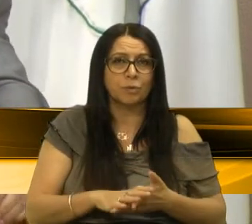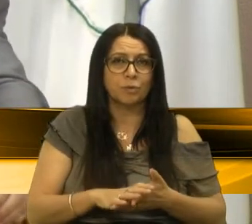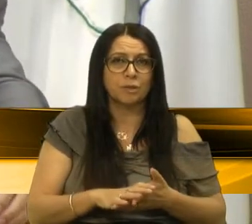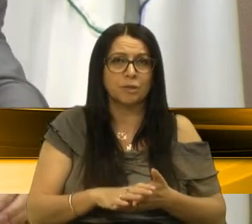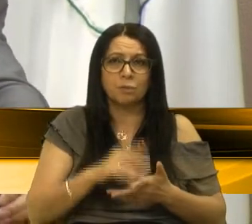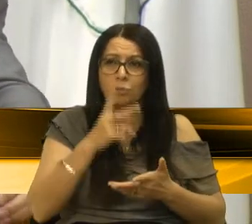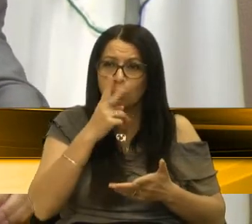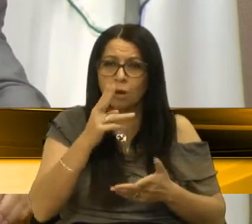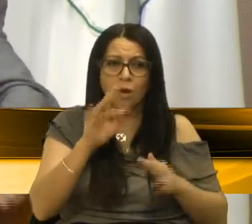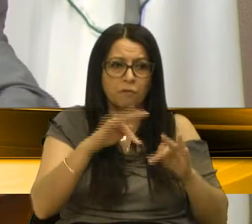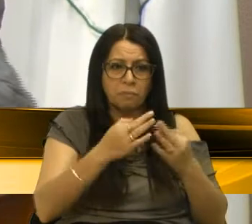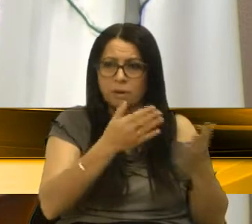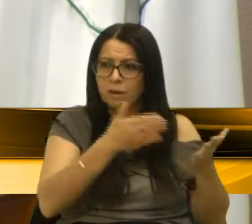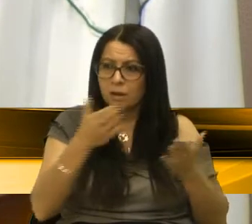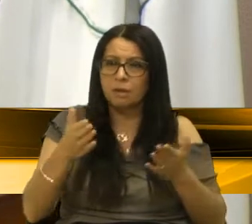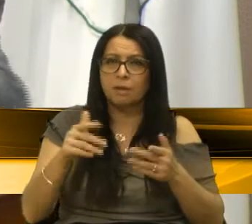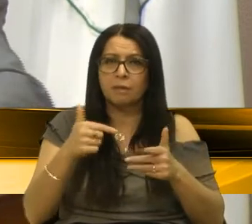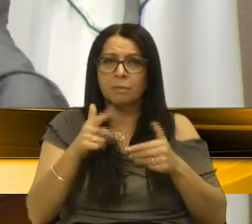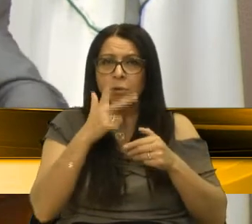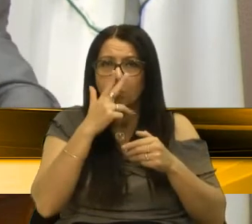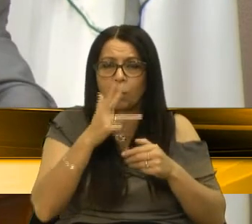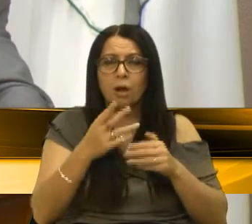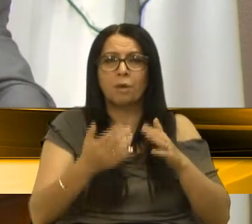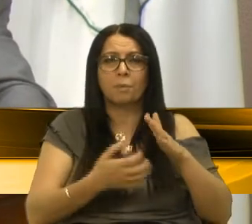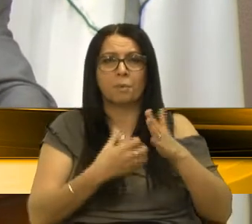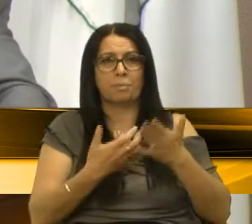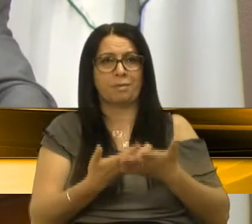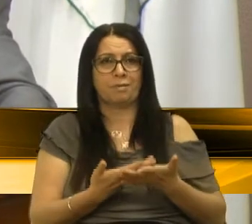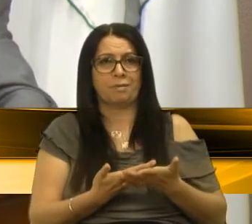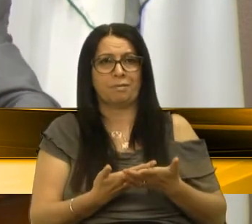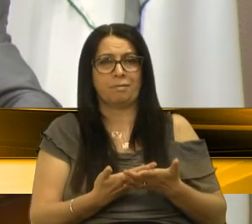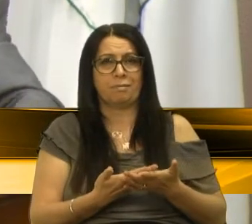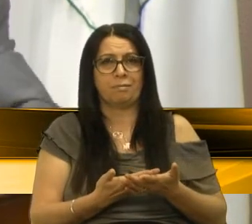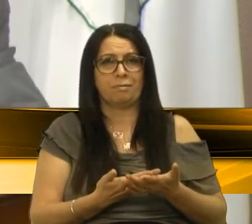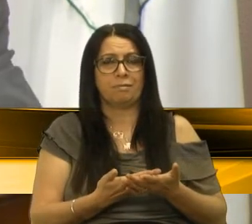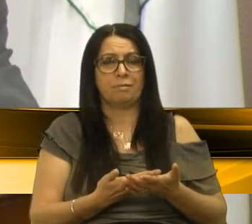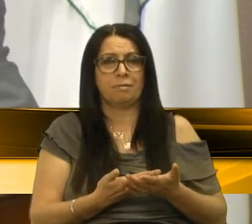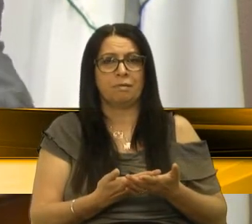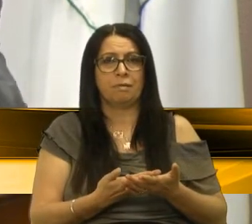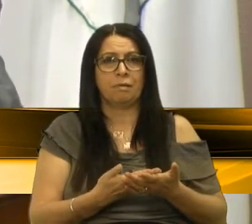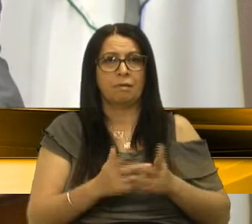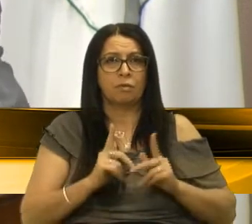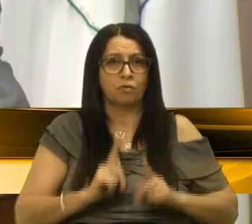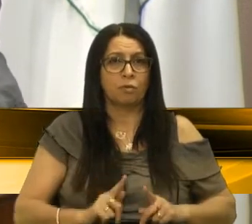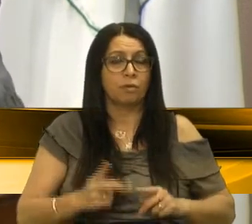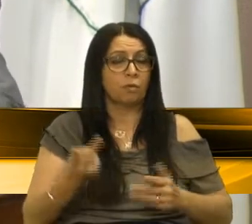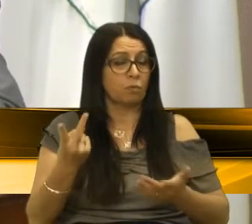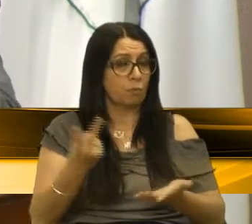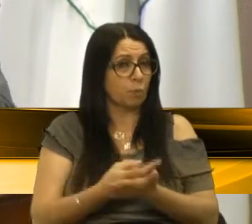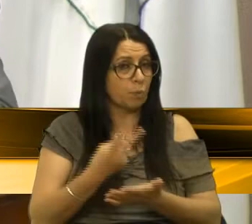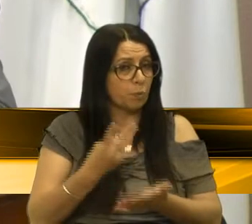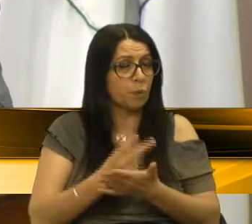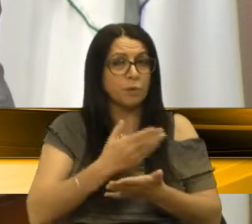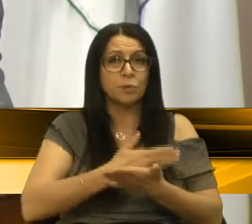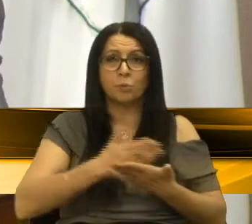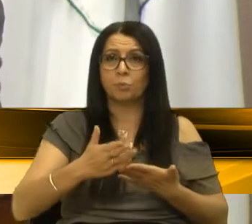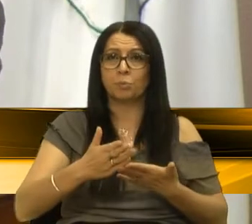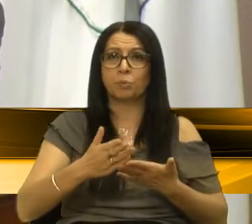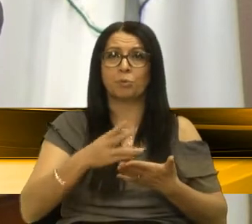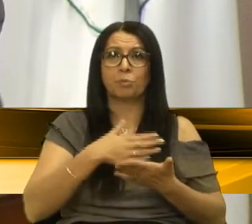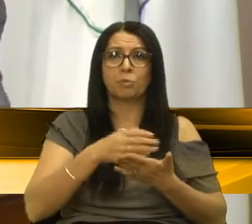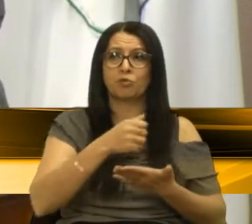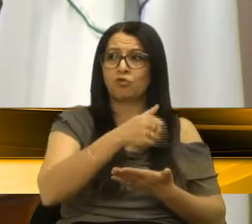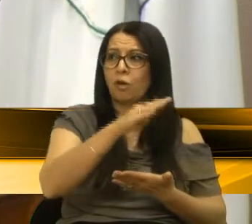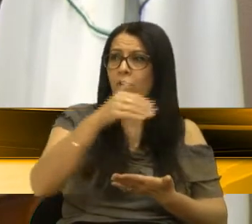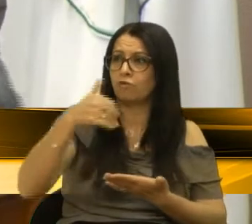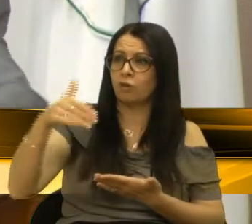mesmas famílias que trabalham na mesma empresa. Esta gestão equivocada, desde o começo, começou a jogar uns